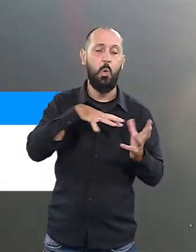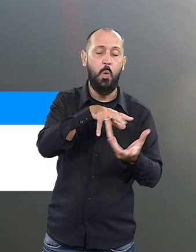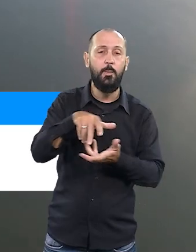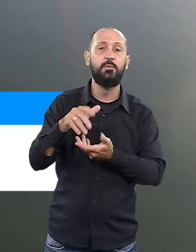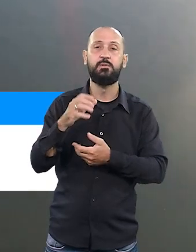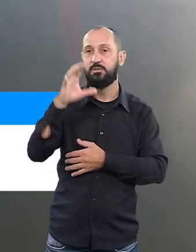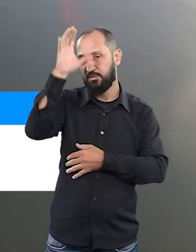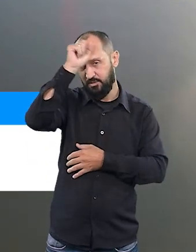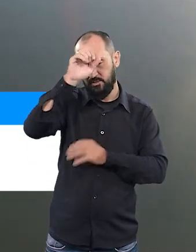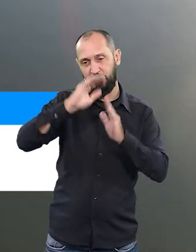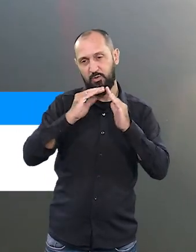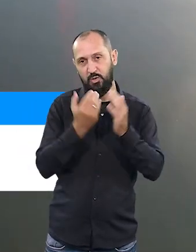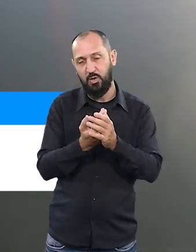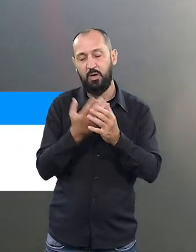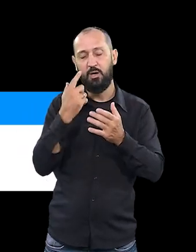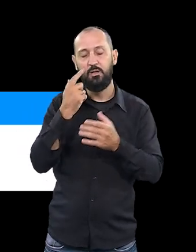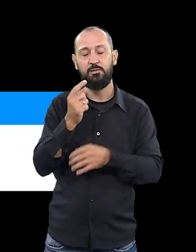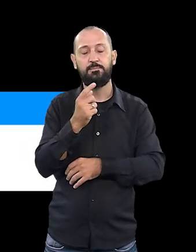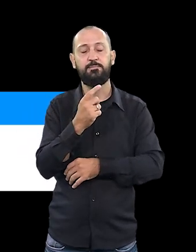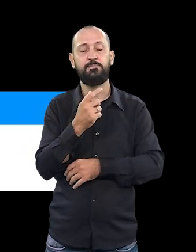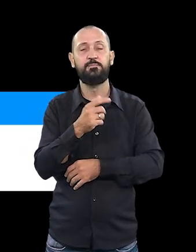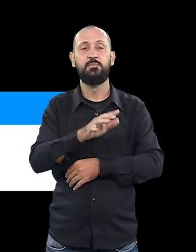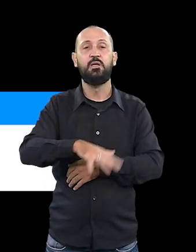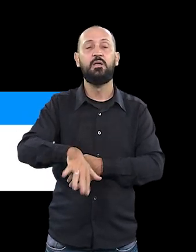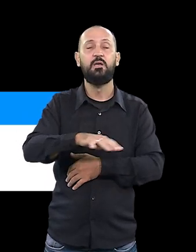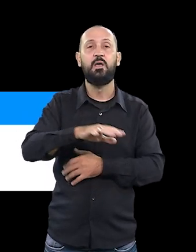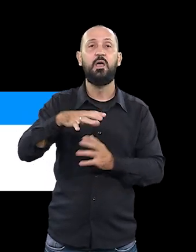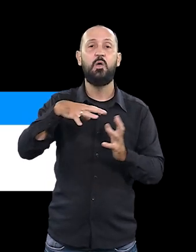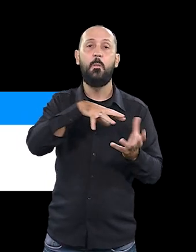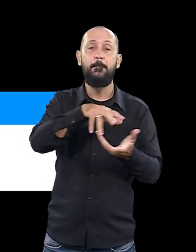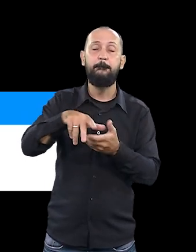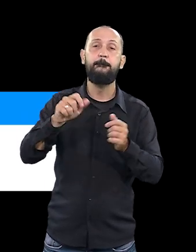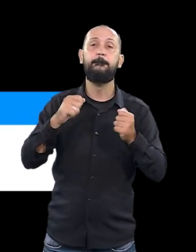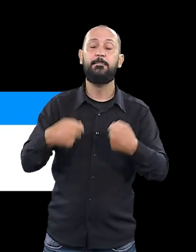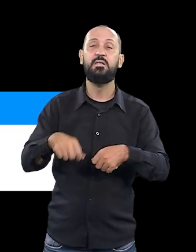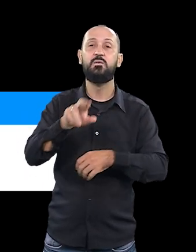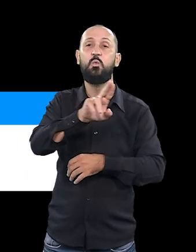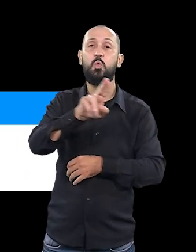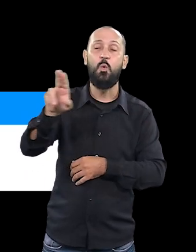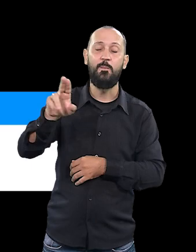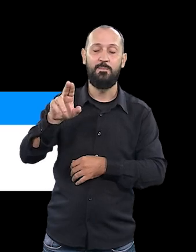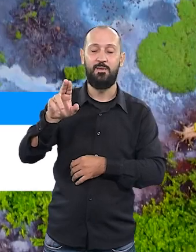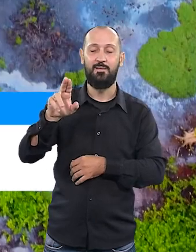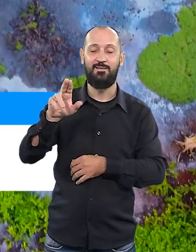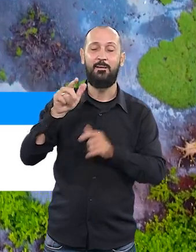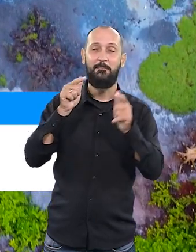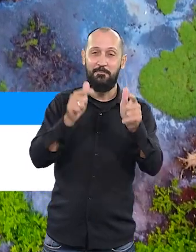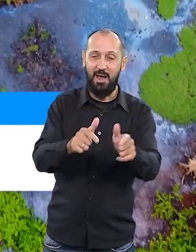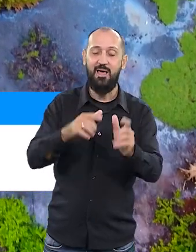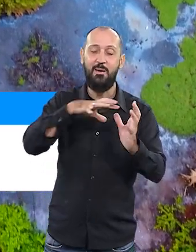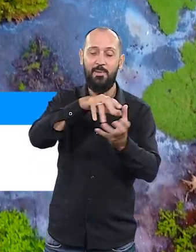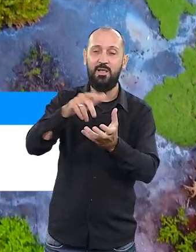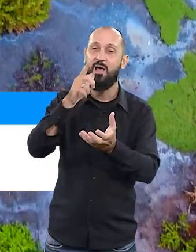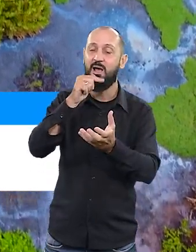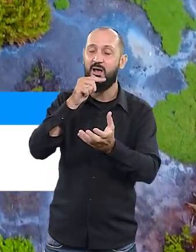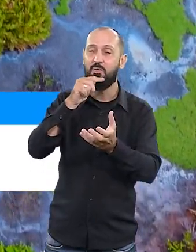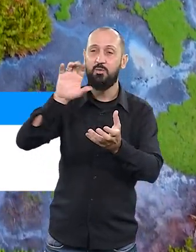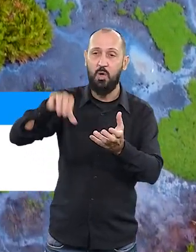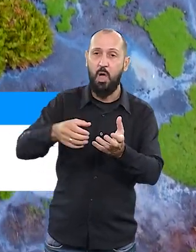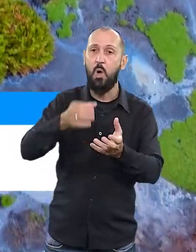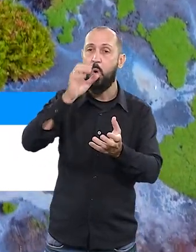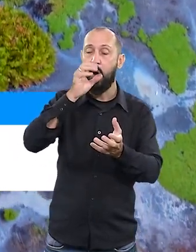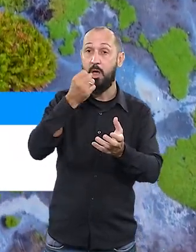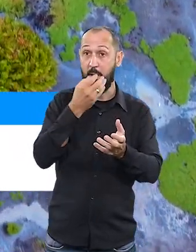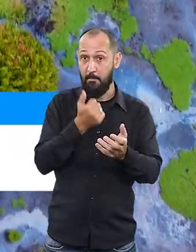né a gente aprende na escola no ensino fundamental eh que a o planeta terra deveria se chamar planeta água mas o percentil de água potável